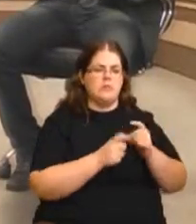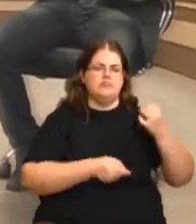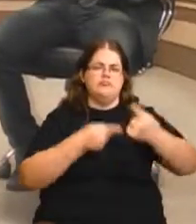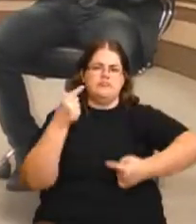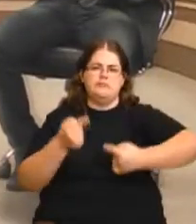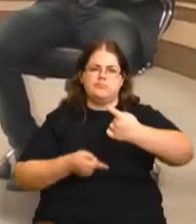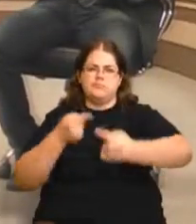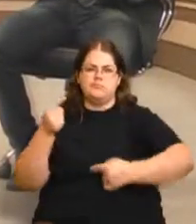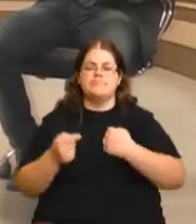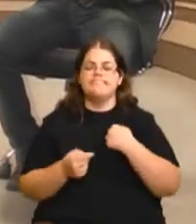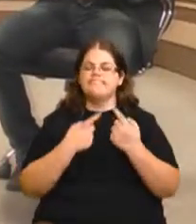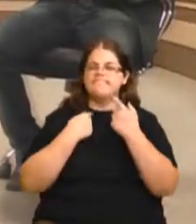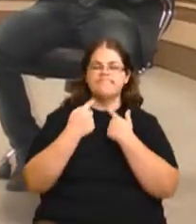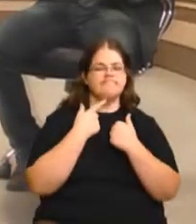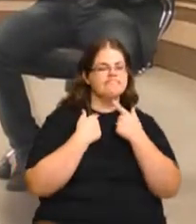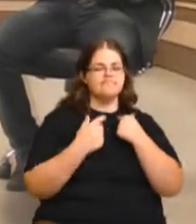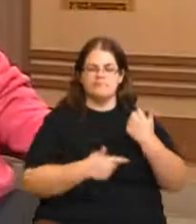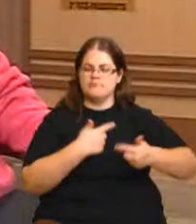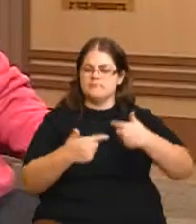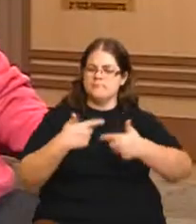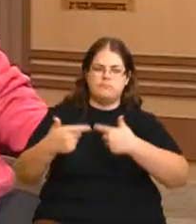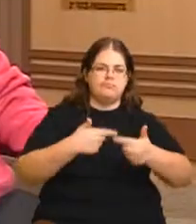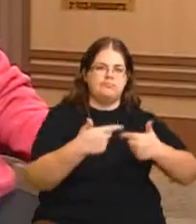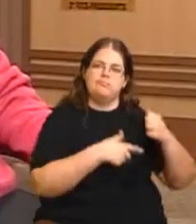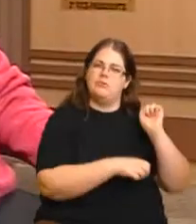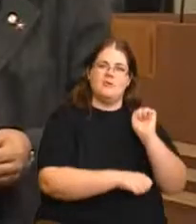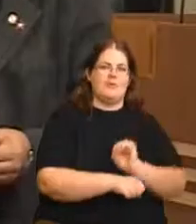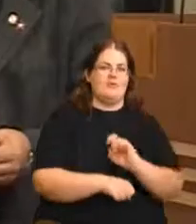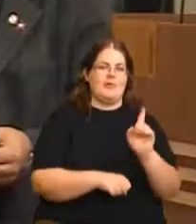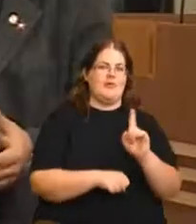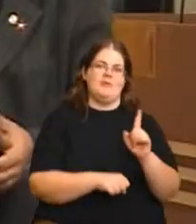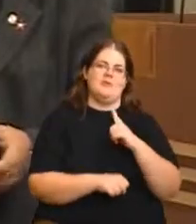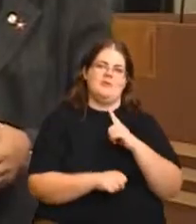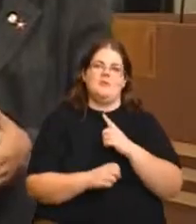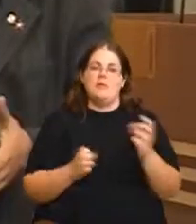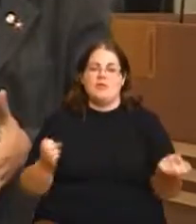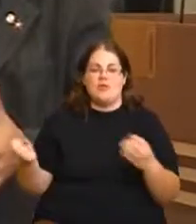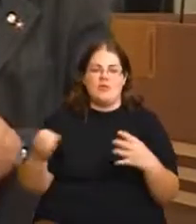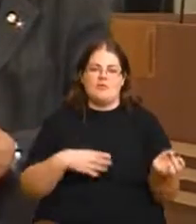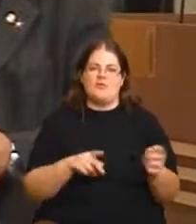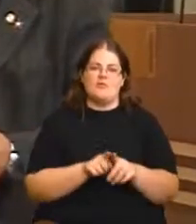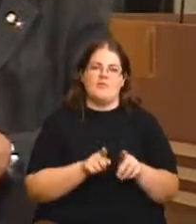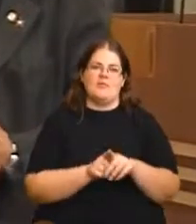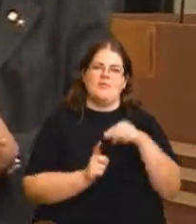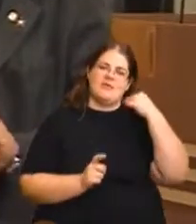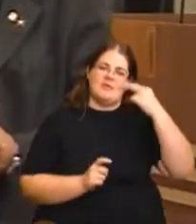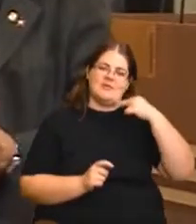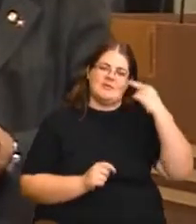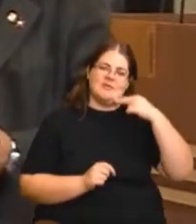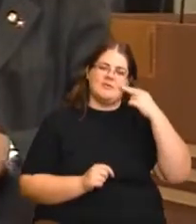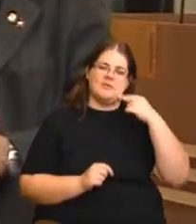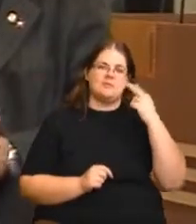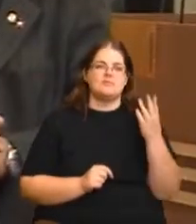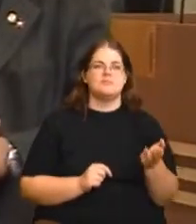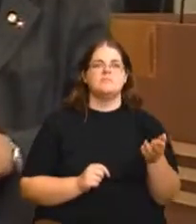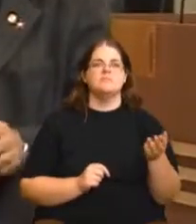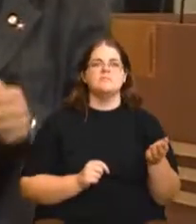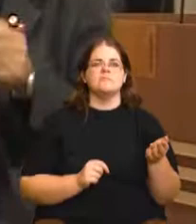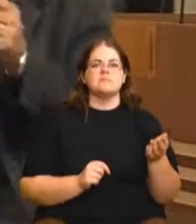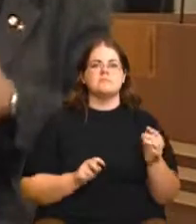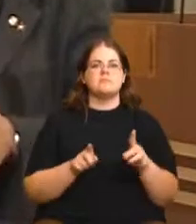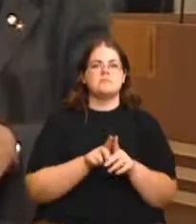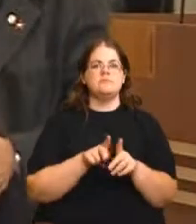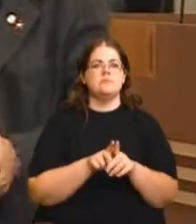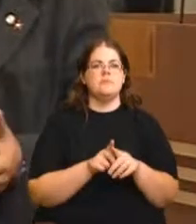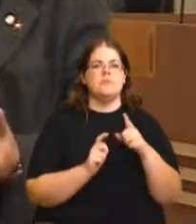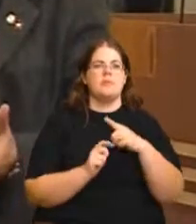porque a gente tem vontade de trabalhar e demonstrar, todo o parlamento nessa renovação também que teve essa nova legislatura, os vereadores chegaram com aquela